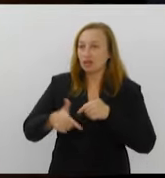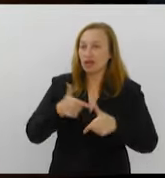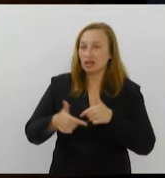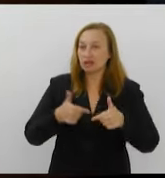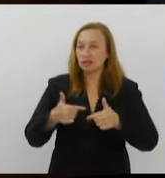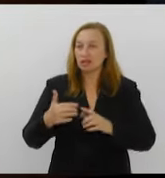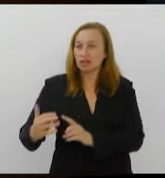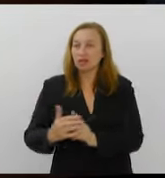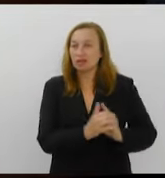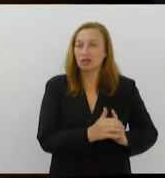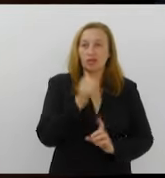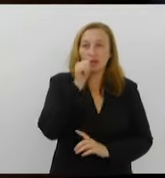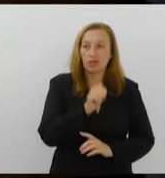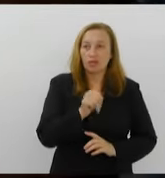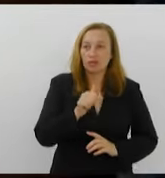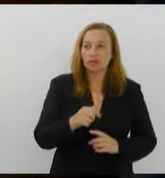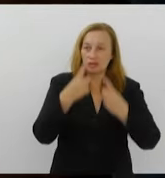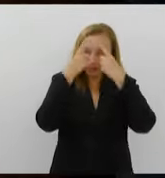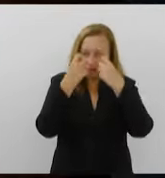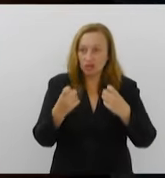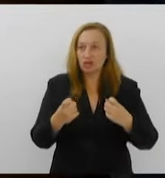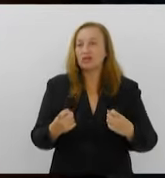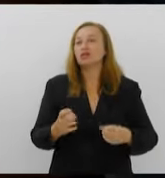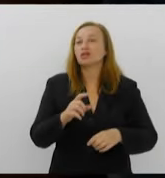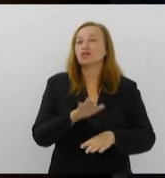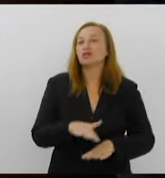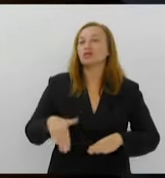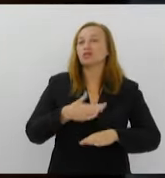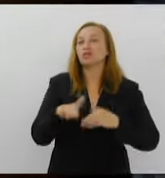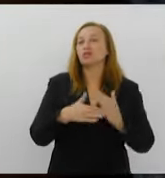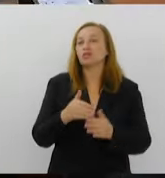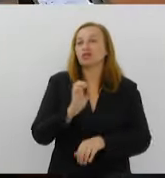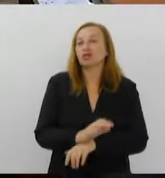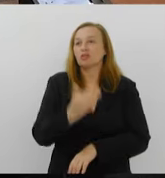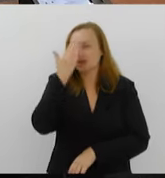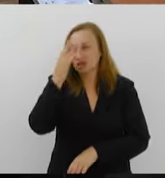as nossas mulheres vítimas de violência em todo o estado. Muito obrigada, presidente.